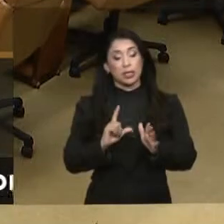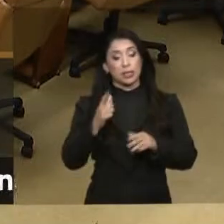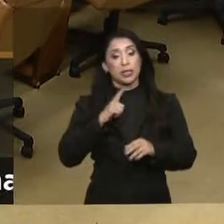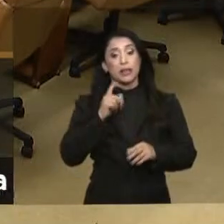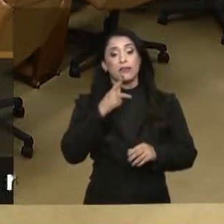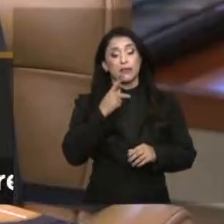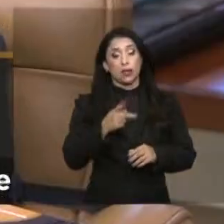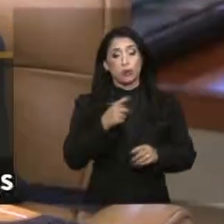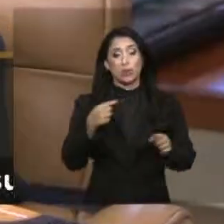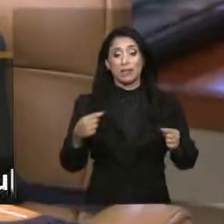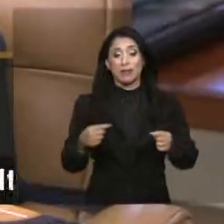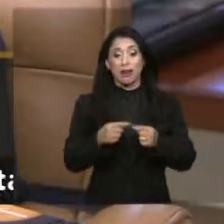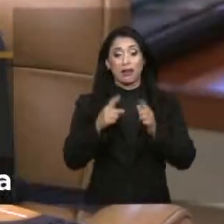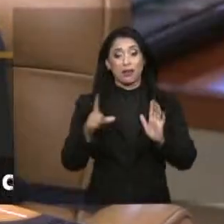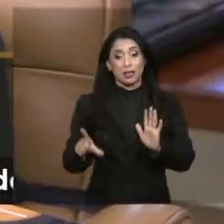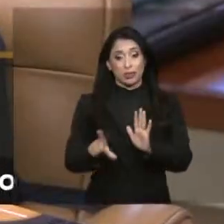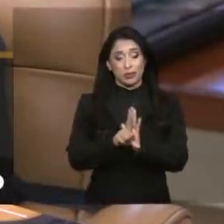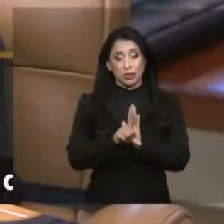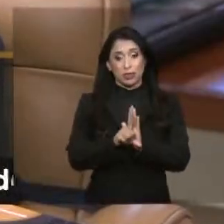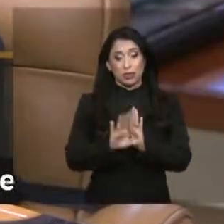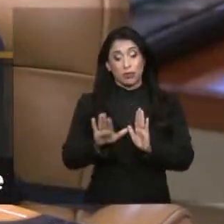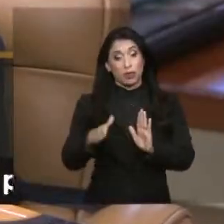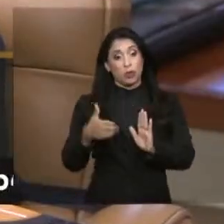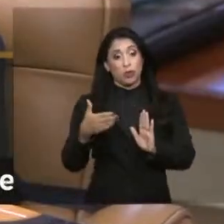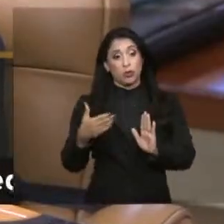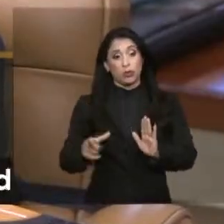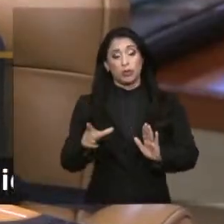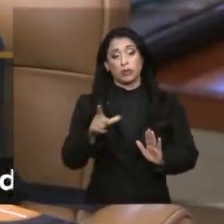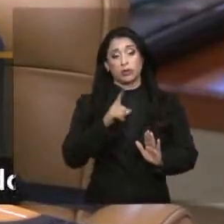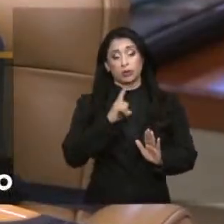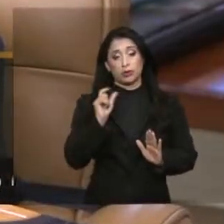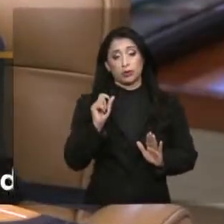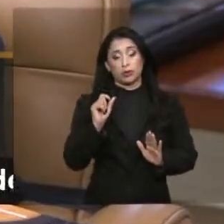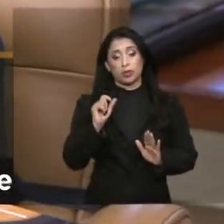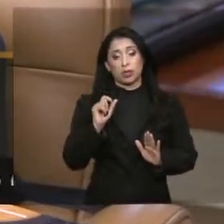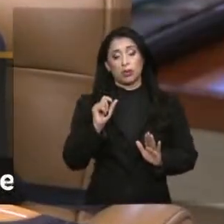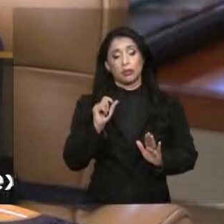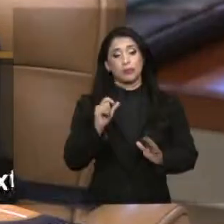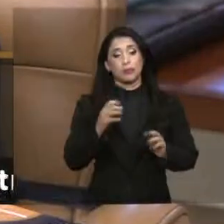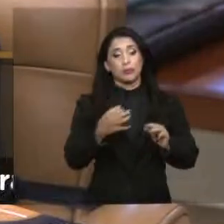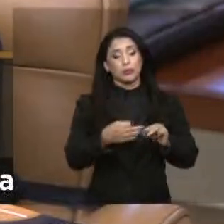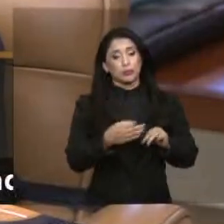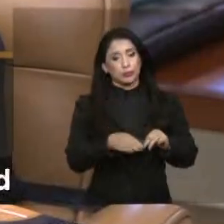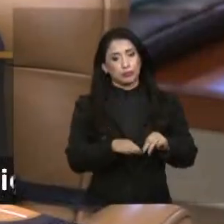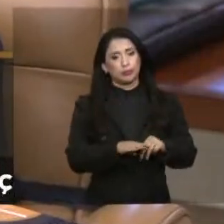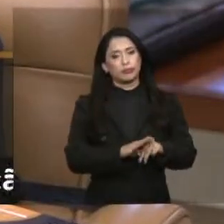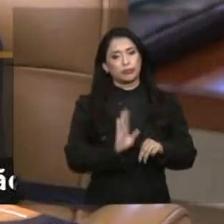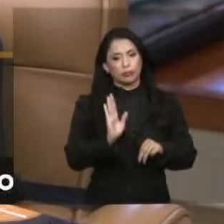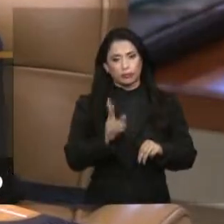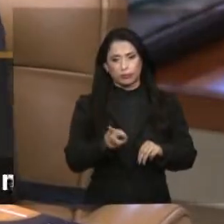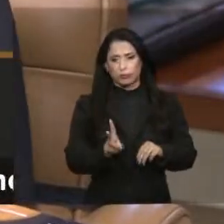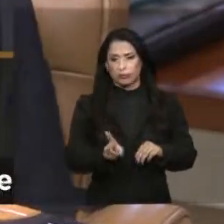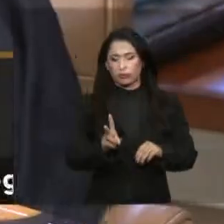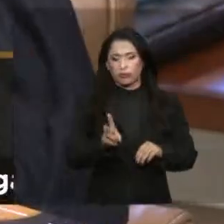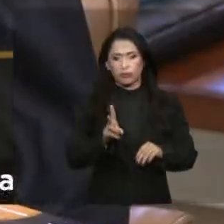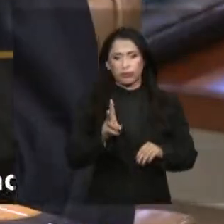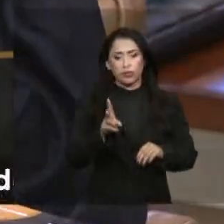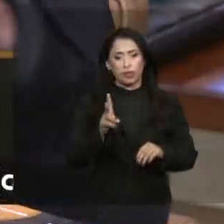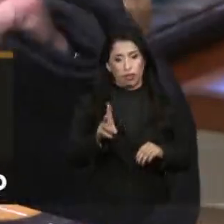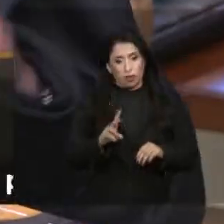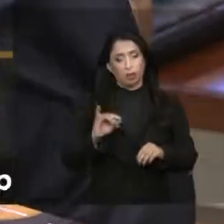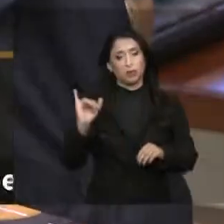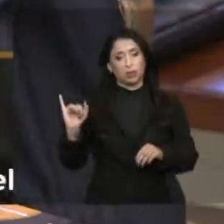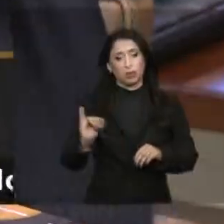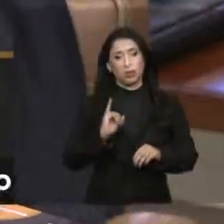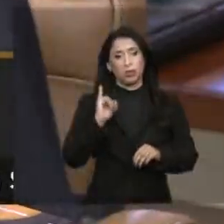questão da legitimidade, quando então assentou Sua Excelência, que sempre vem levantando questões pontuais, muito